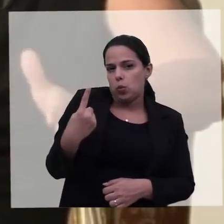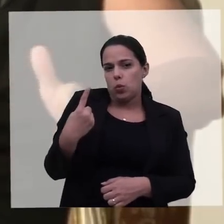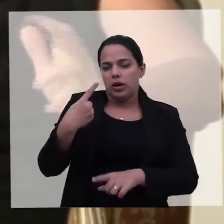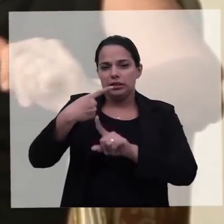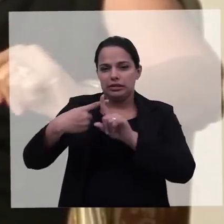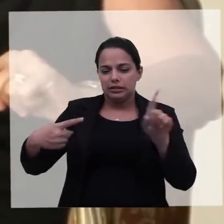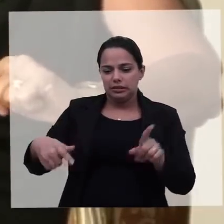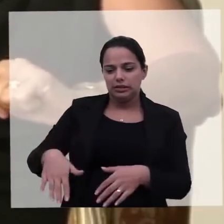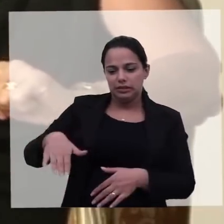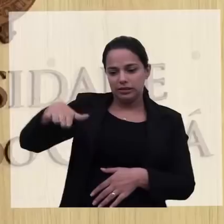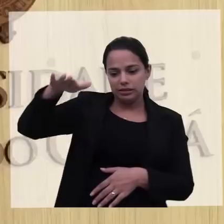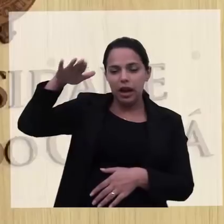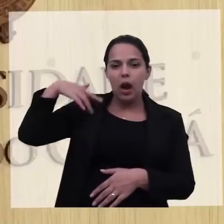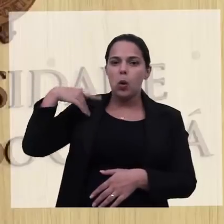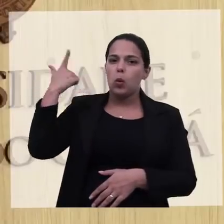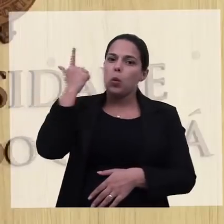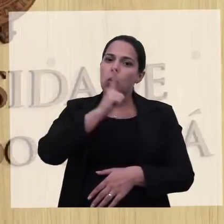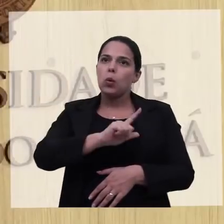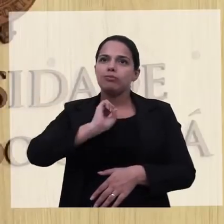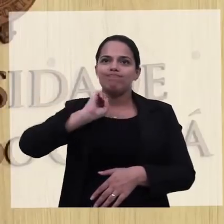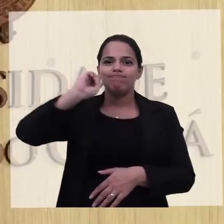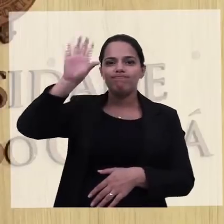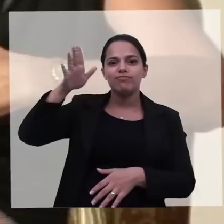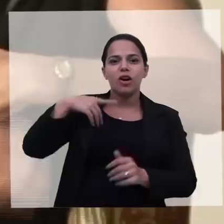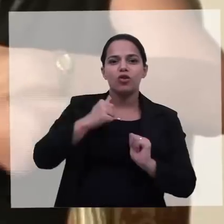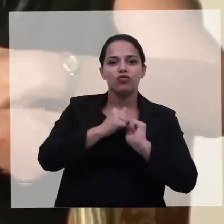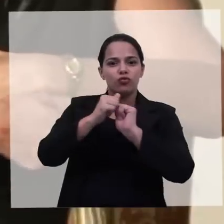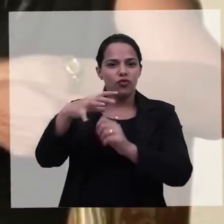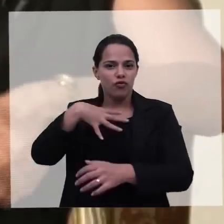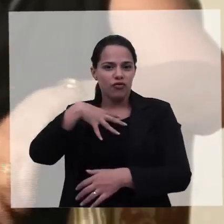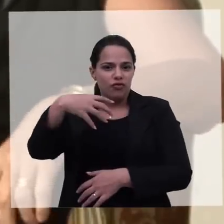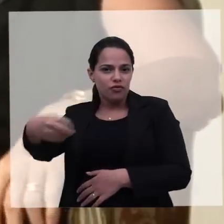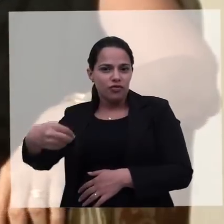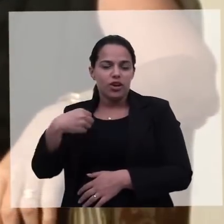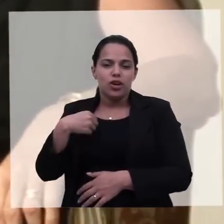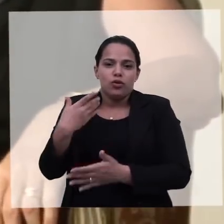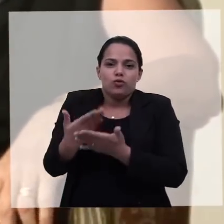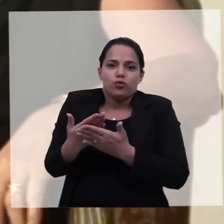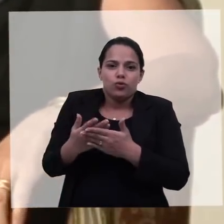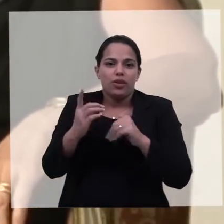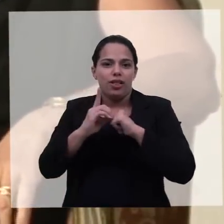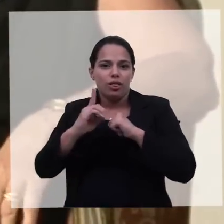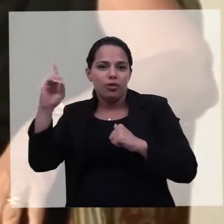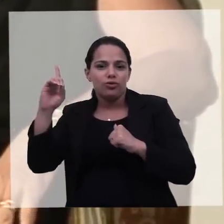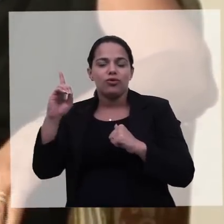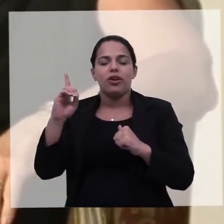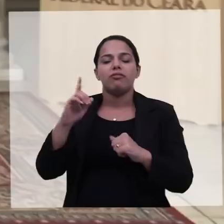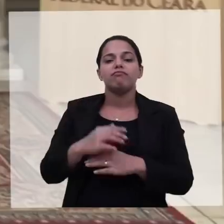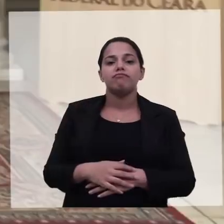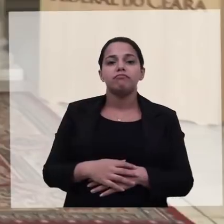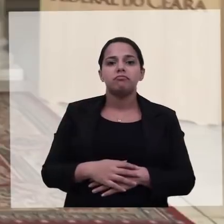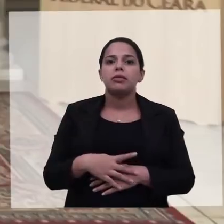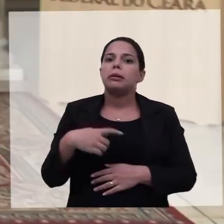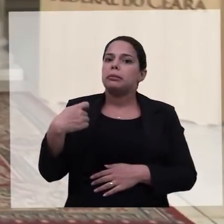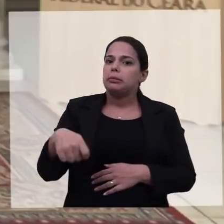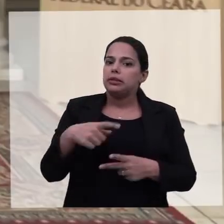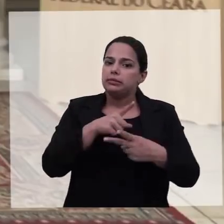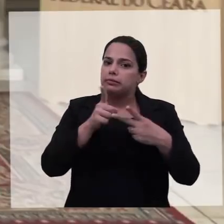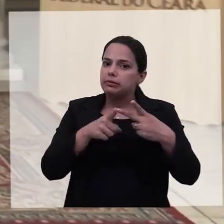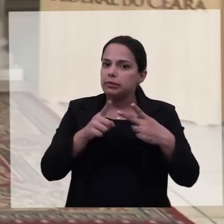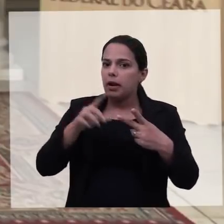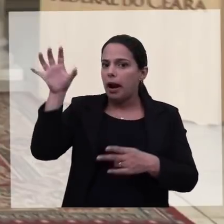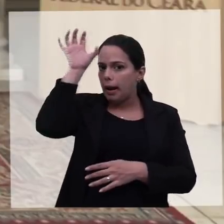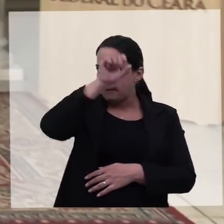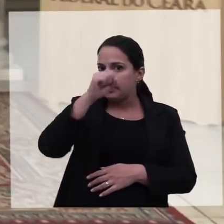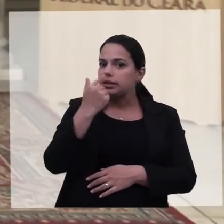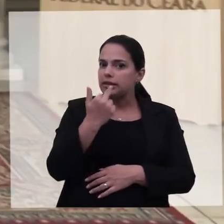e meio para sair para o doutorado, sair daqui com a criança de 1 ano e 8 meses no braço. Tive que